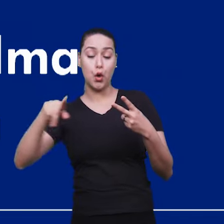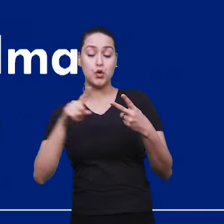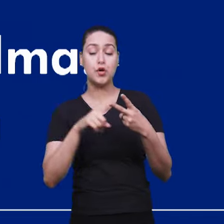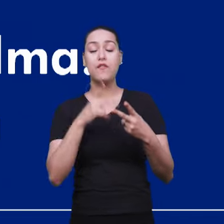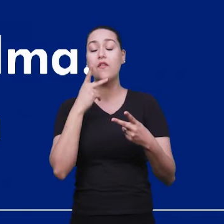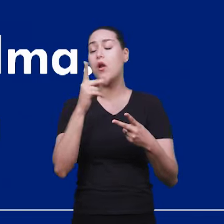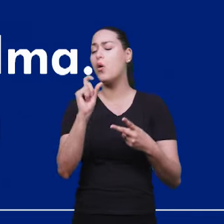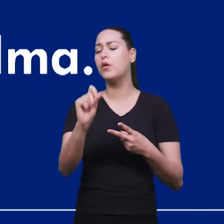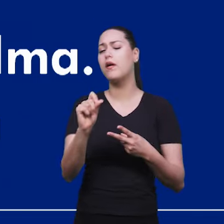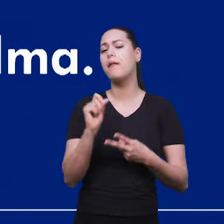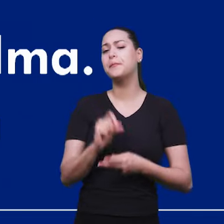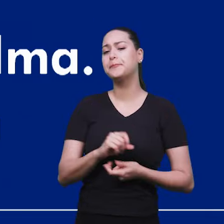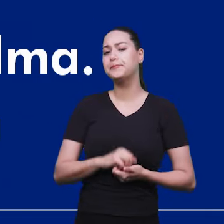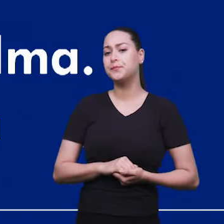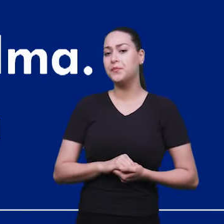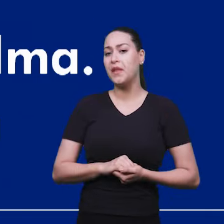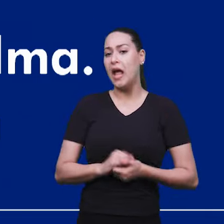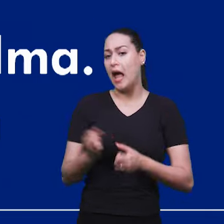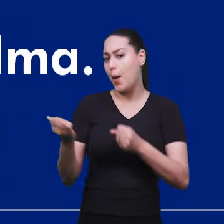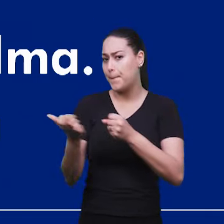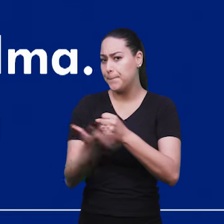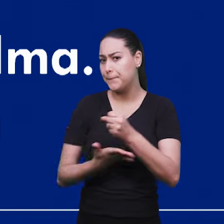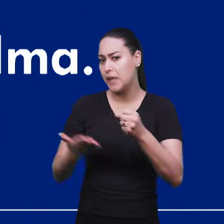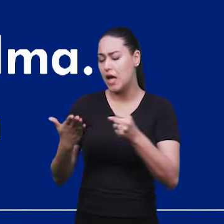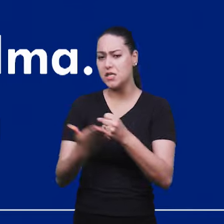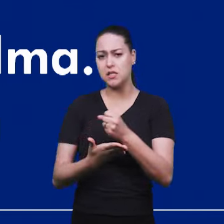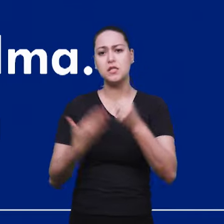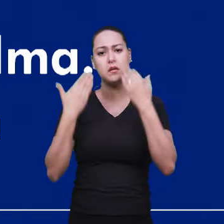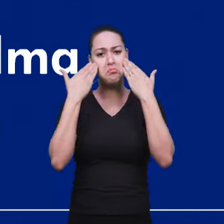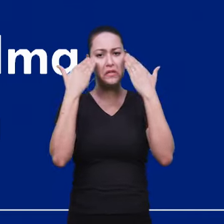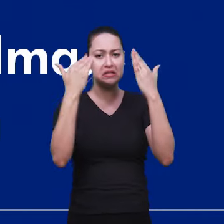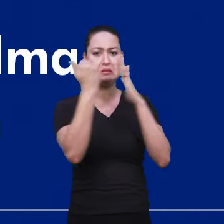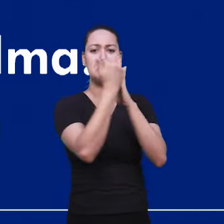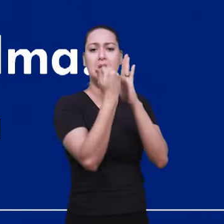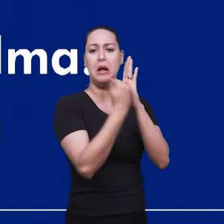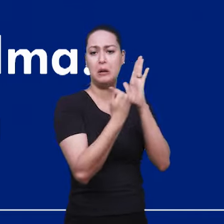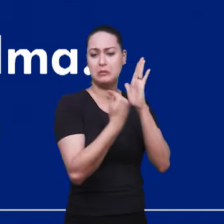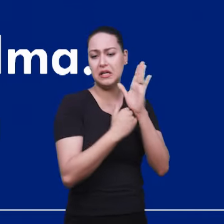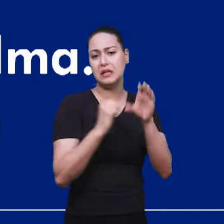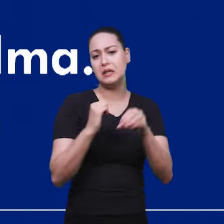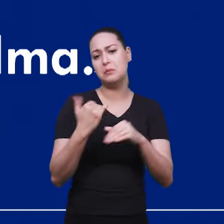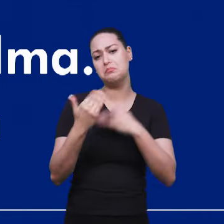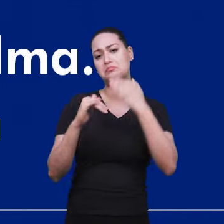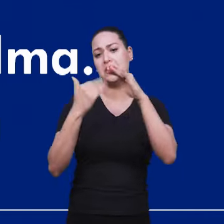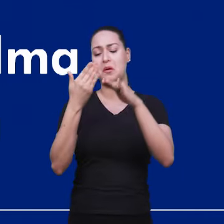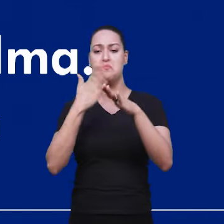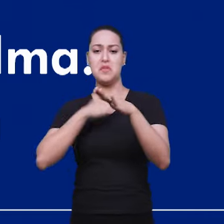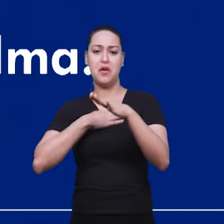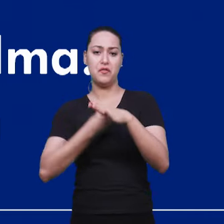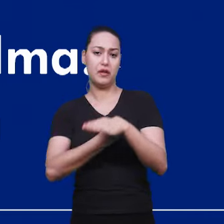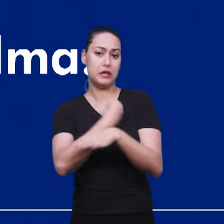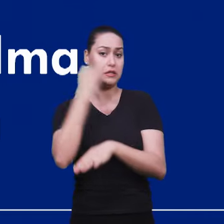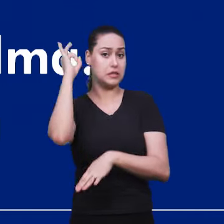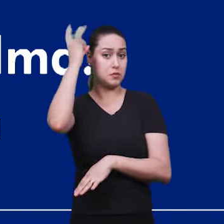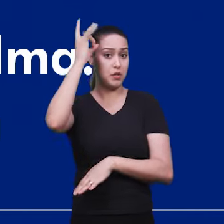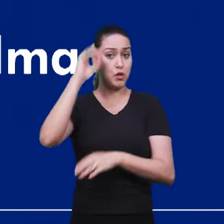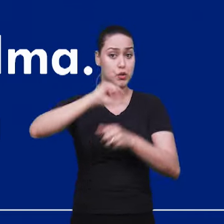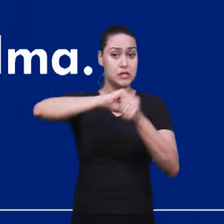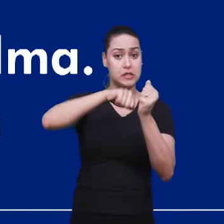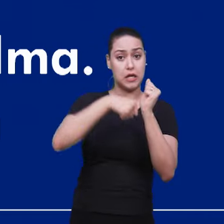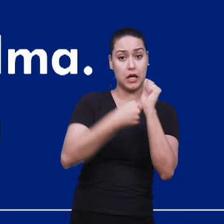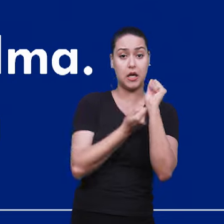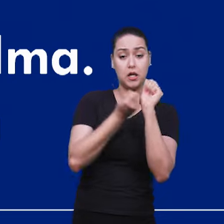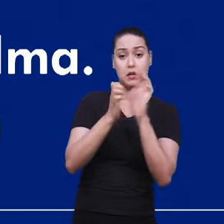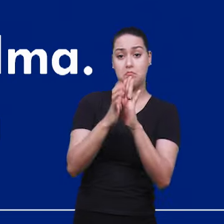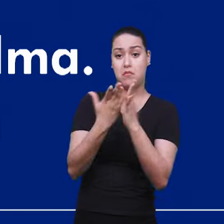seguinte: o programa é de fundamental importância na edificação de minha vida espiritual. Os mistérios da palavra revelada